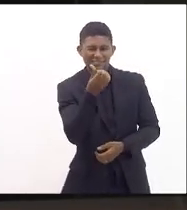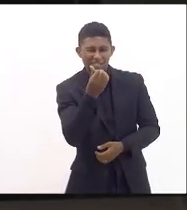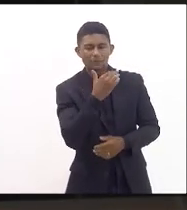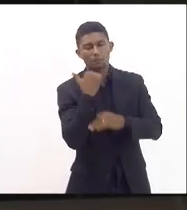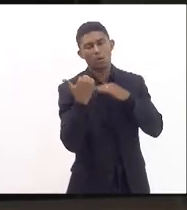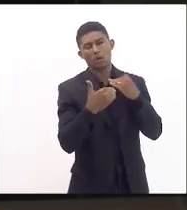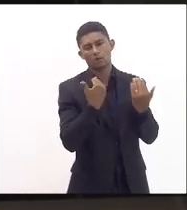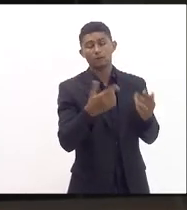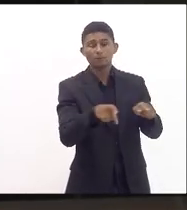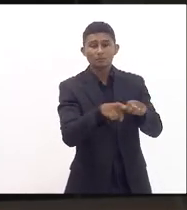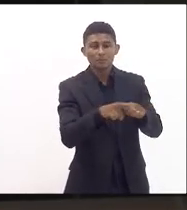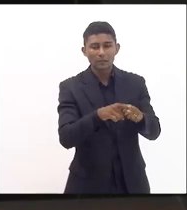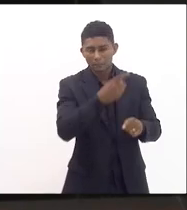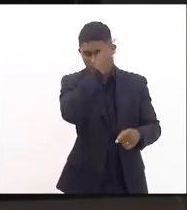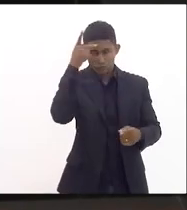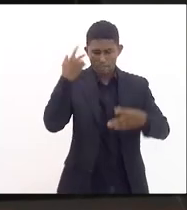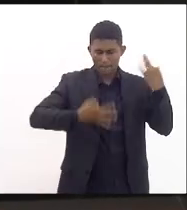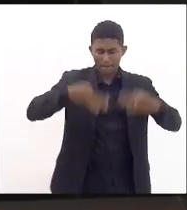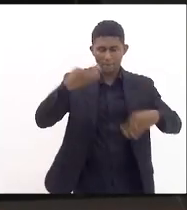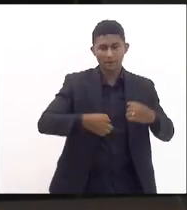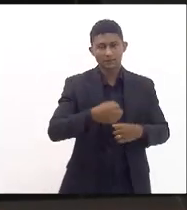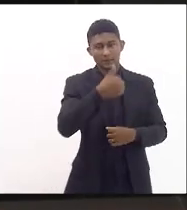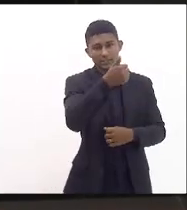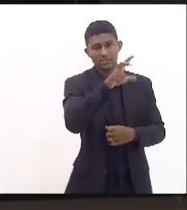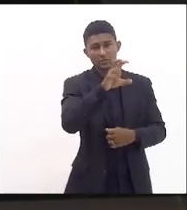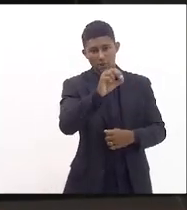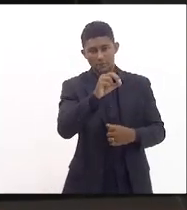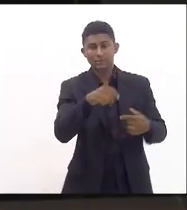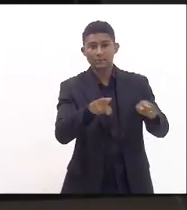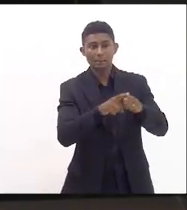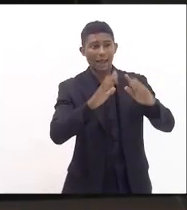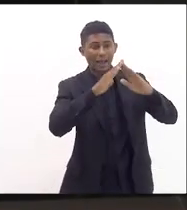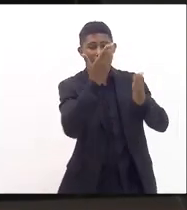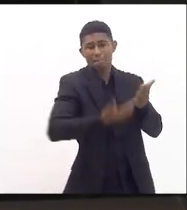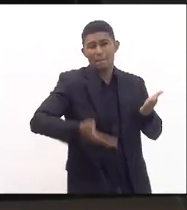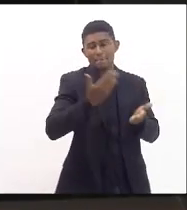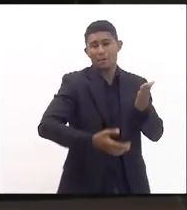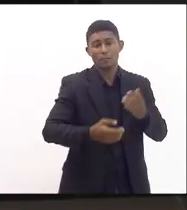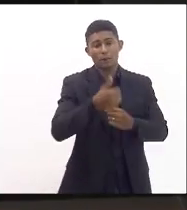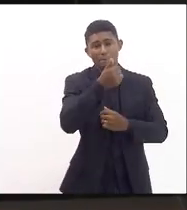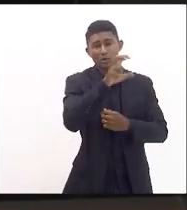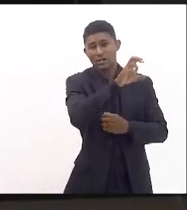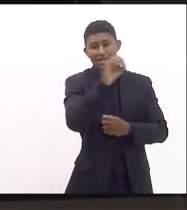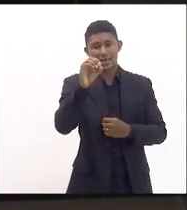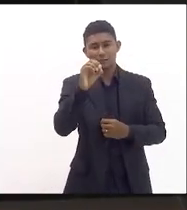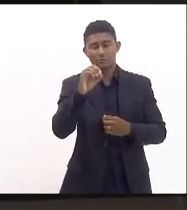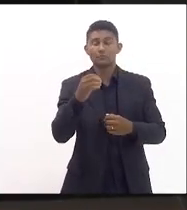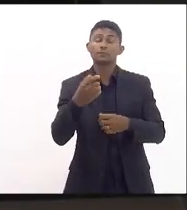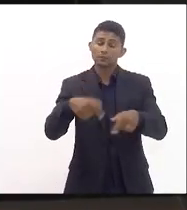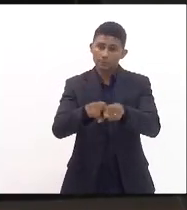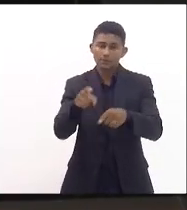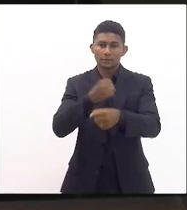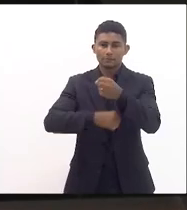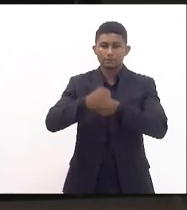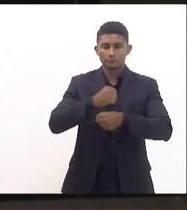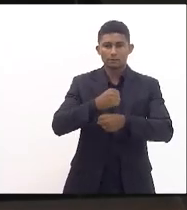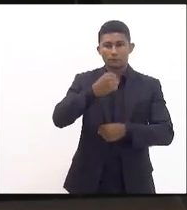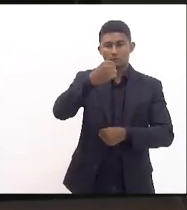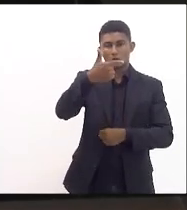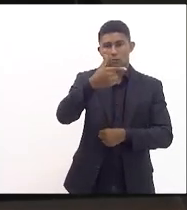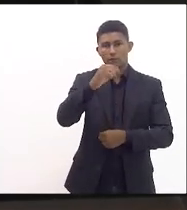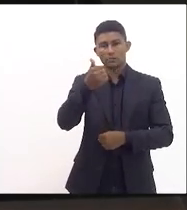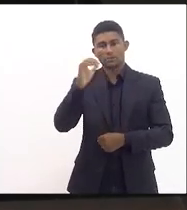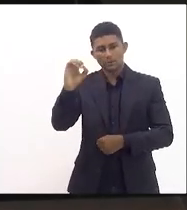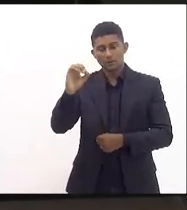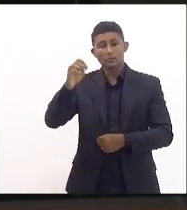e 1.500 desabrigados. Em 2010, um novo fenômeno se escreve na história da cidade de Angra,